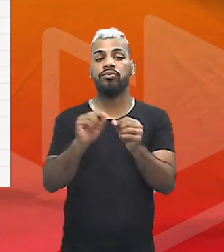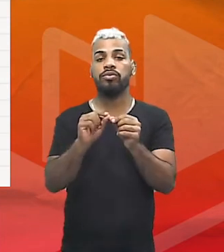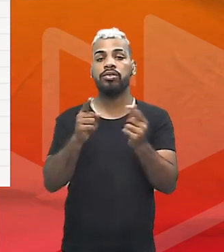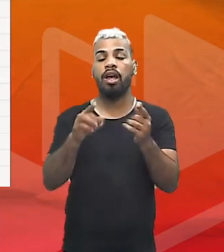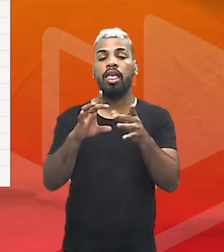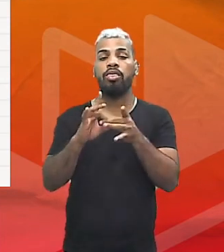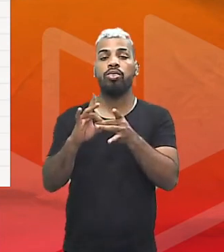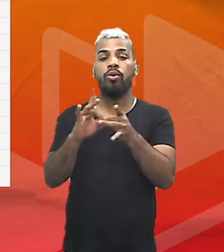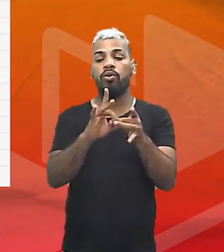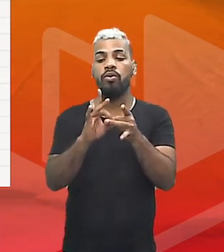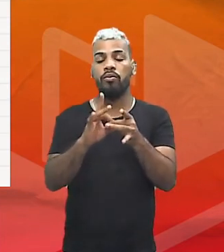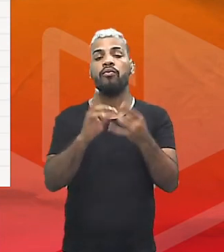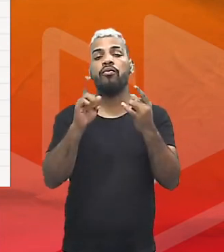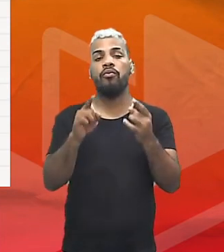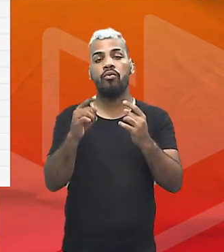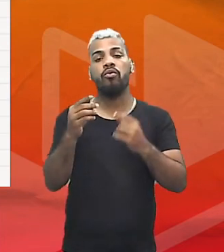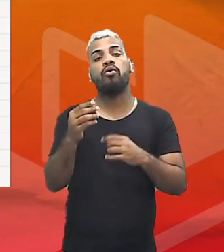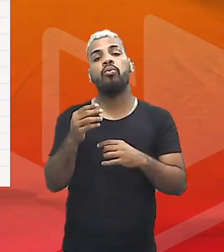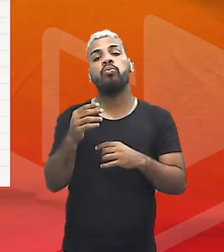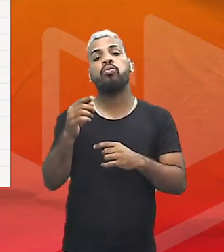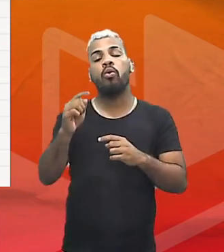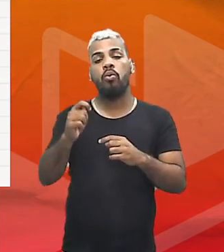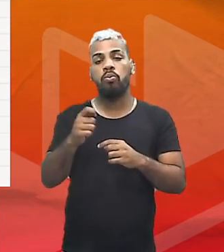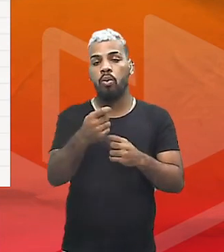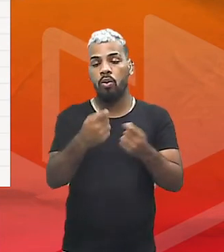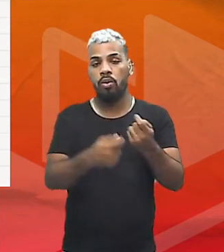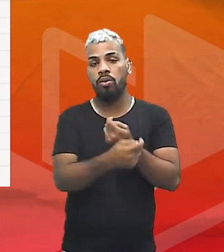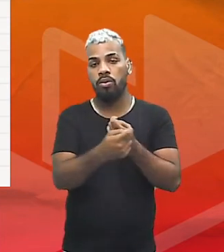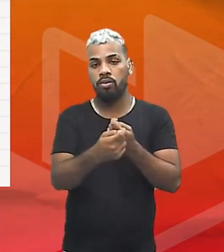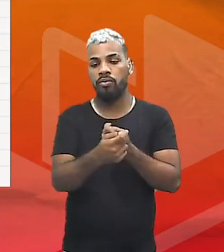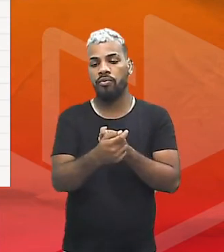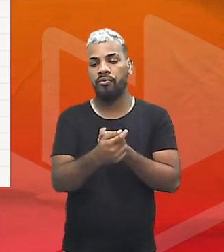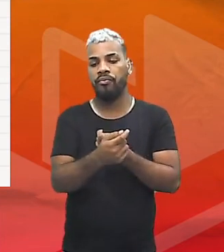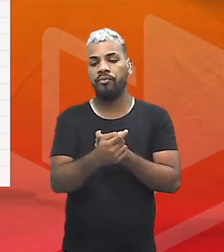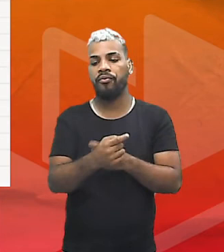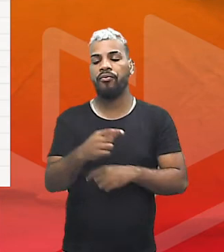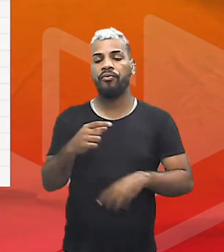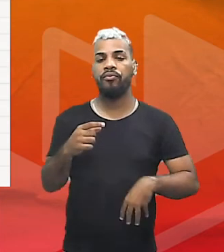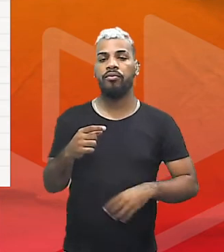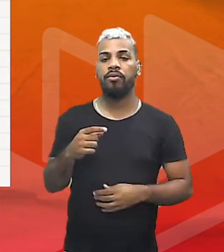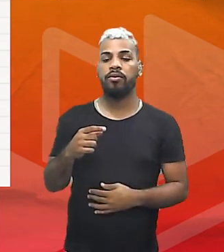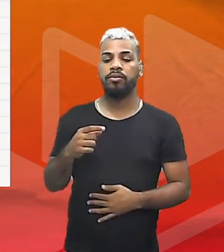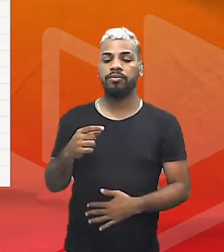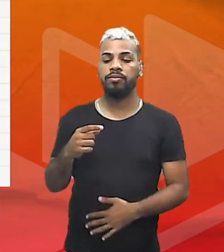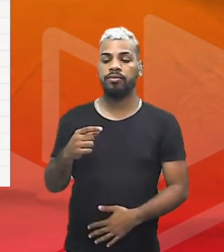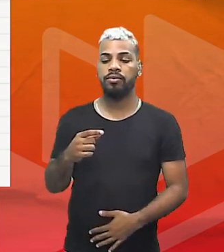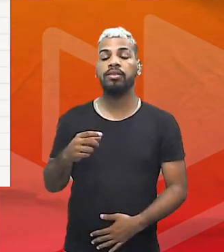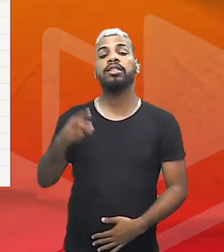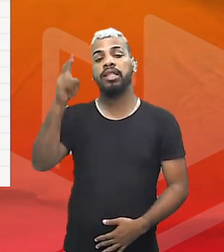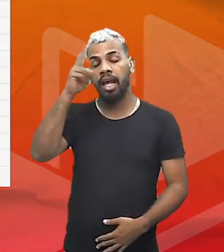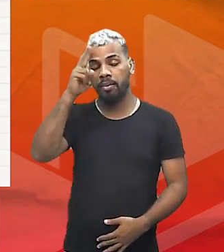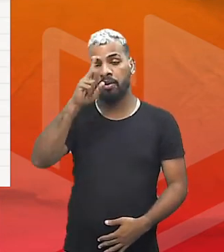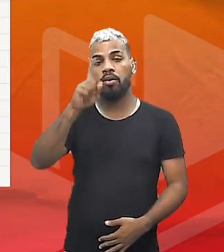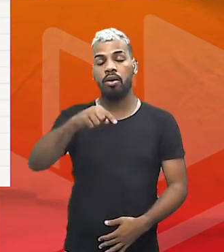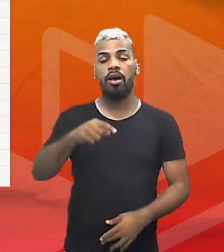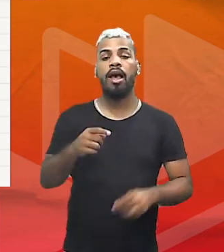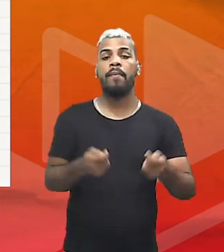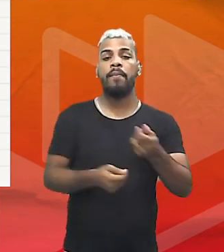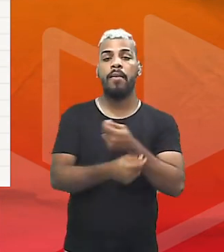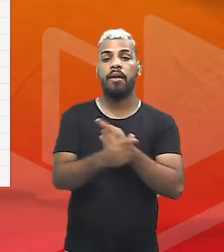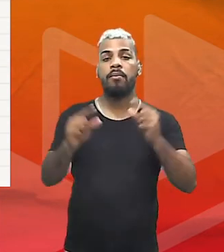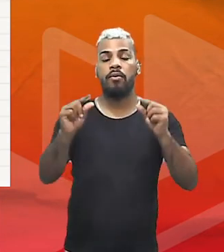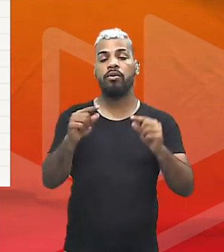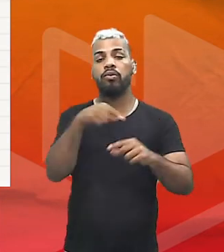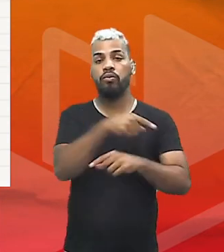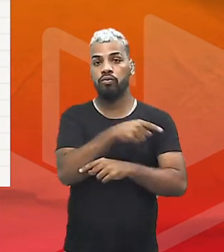de poucos monossacarídeos tá ligado que ainda tá no quadro aí os monossacarídeos lembrem que os monossacarídeos são os menores quando